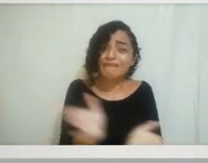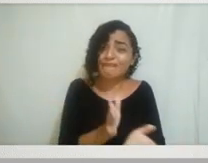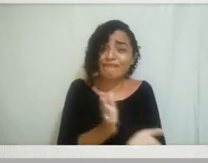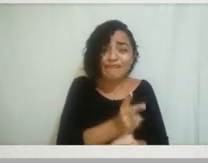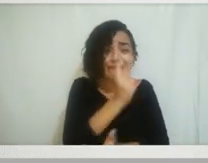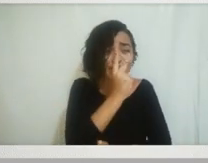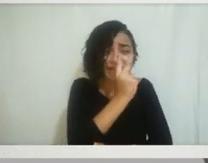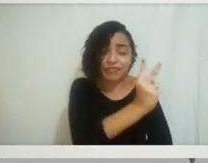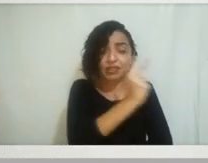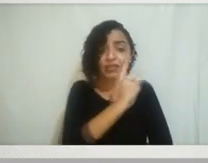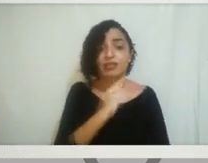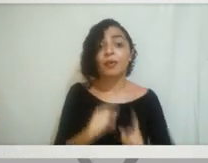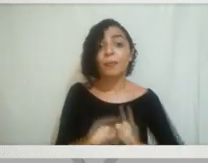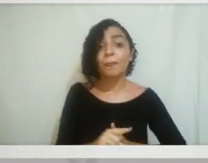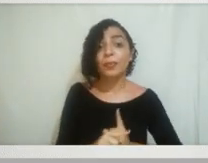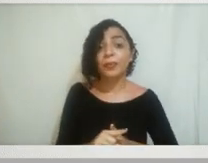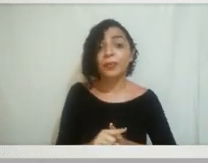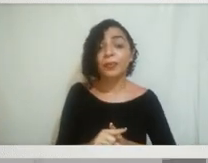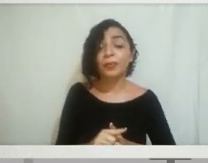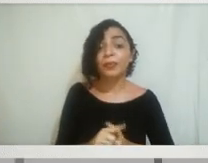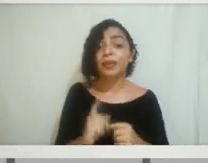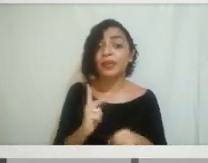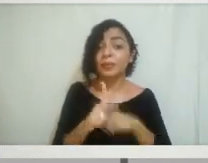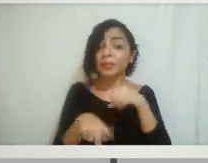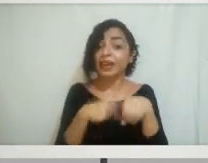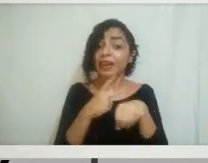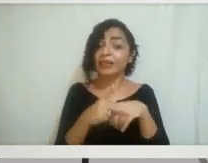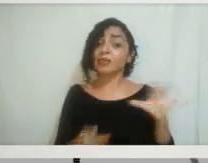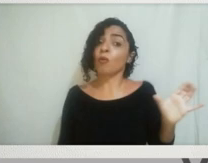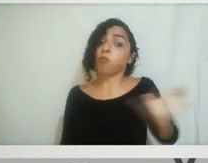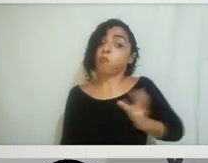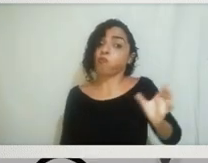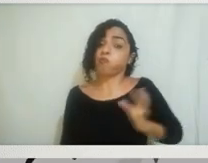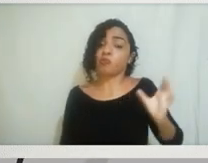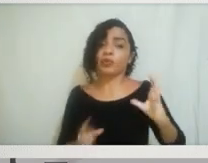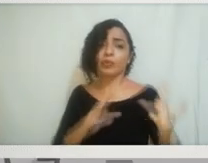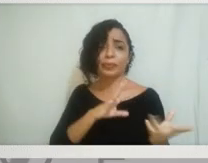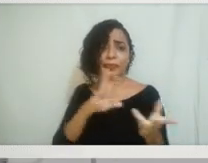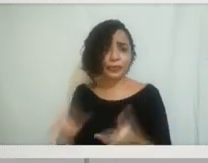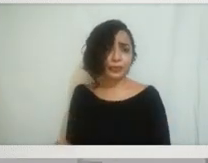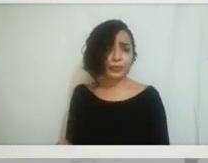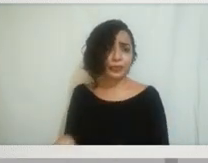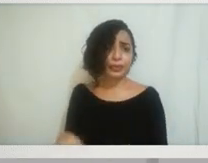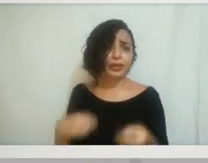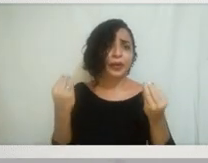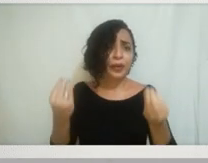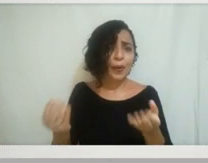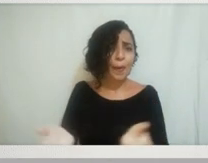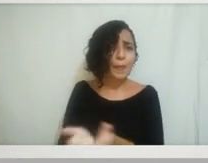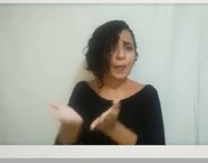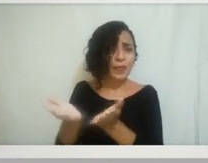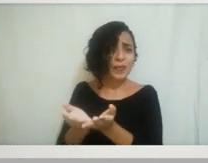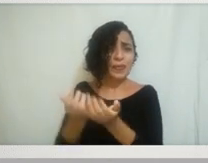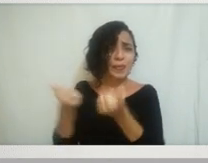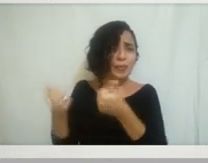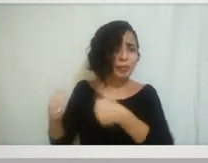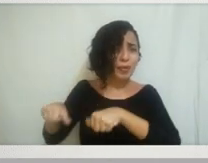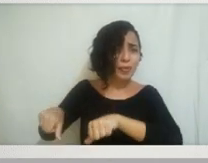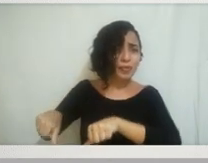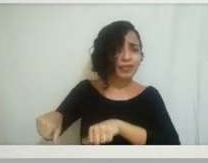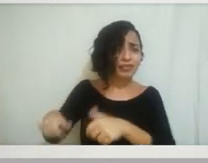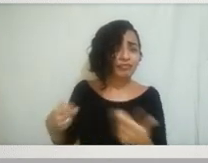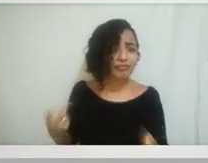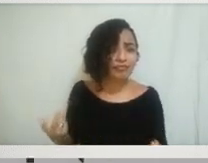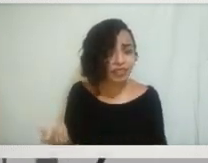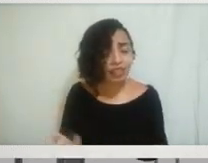muito miserável, pobre. E isso não deixa de ser um paradoxo para o país mais rico do mundo, né? Essa reportagem,